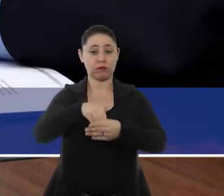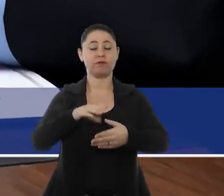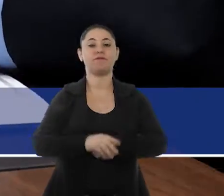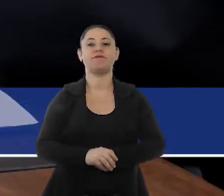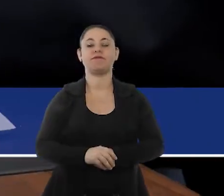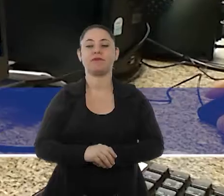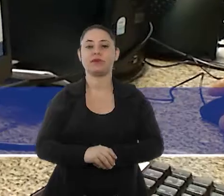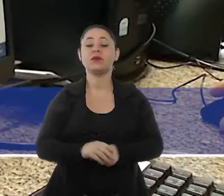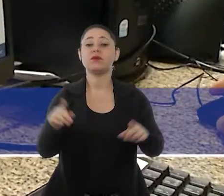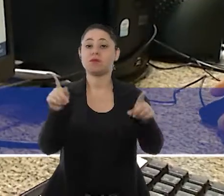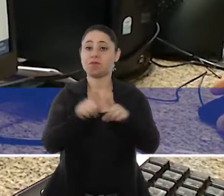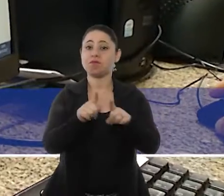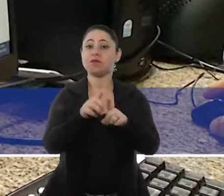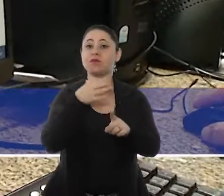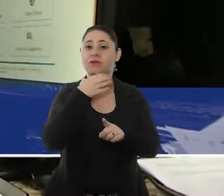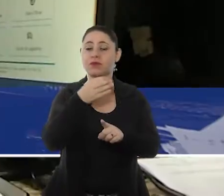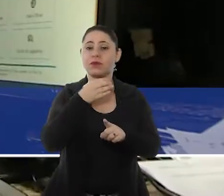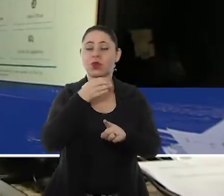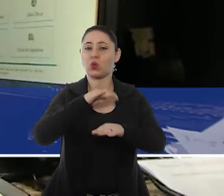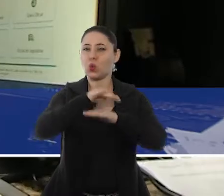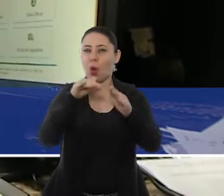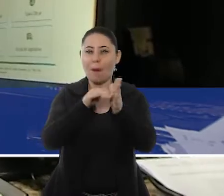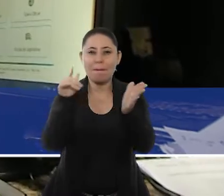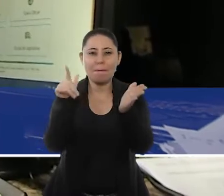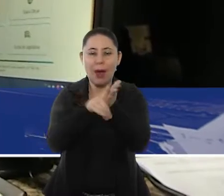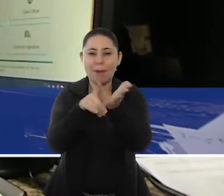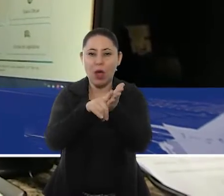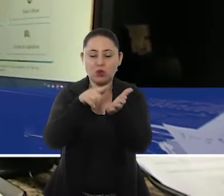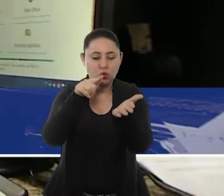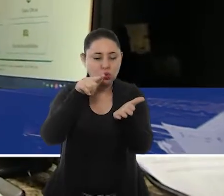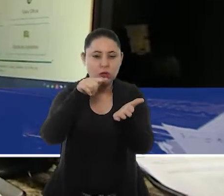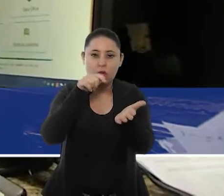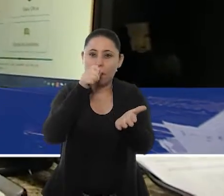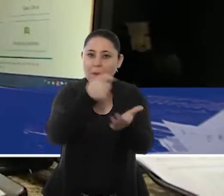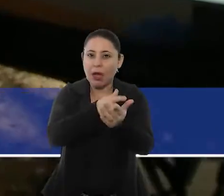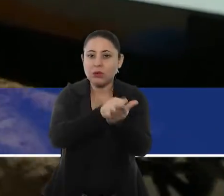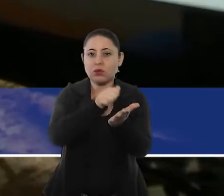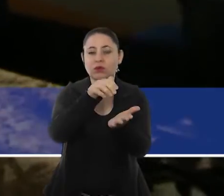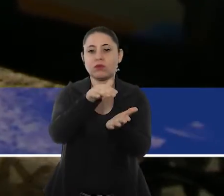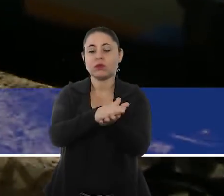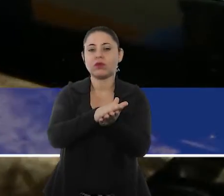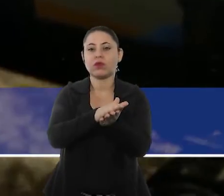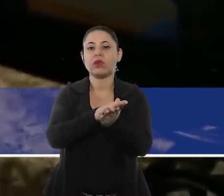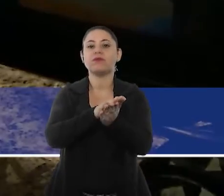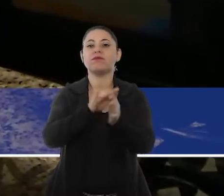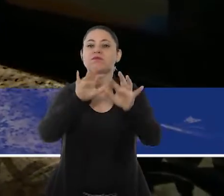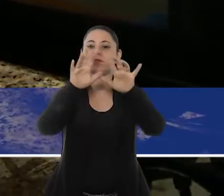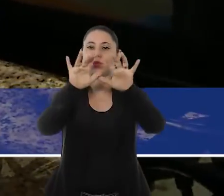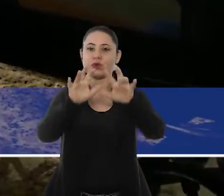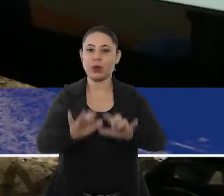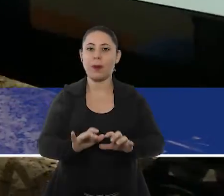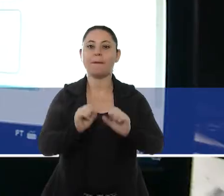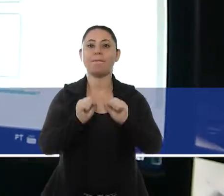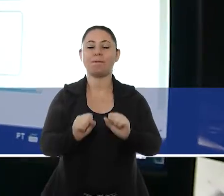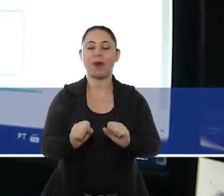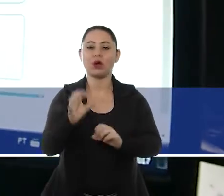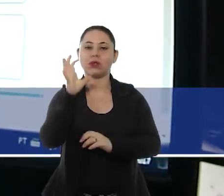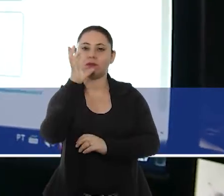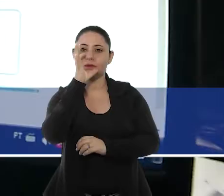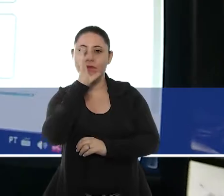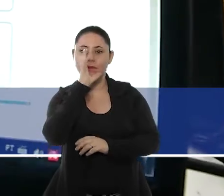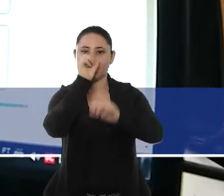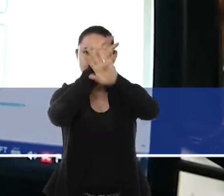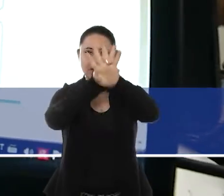de votação. Ainda em dezembro, todas as notas fiscais da verba indenizatória passam a ser digitalizadas e poderão